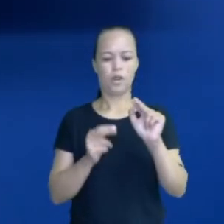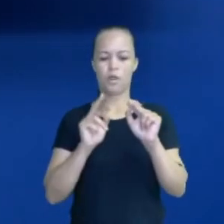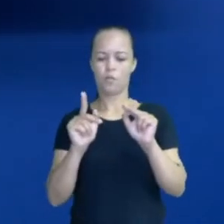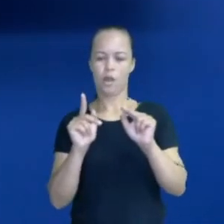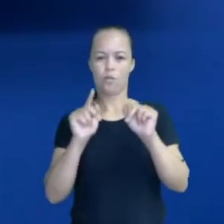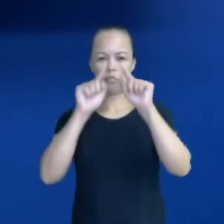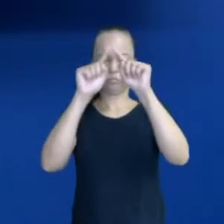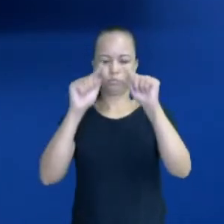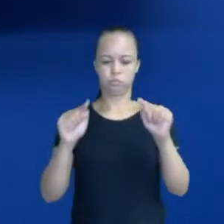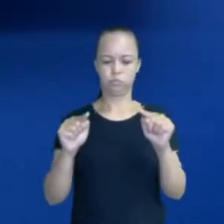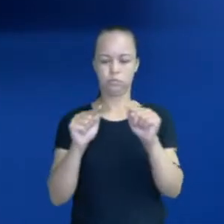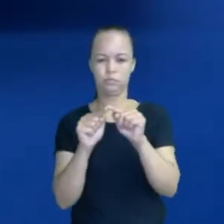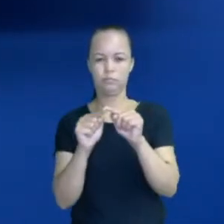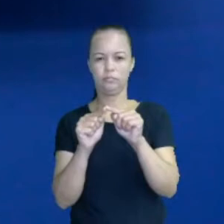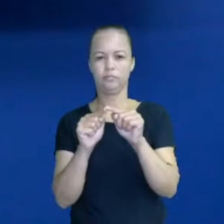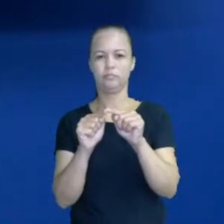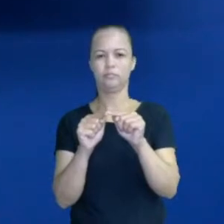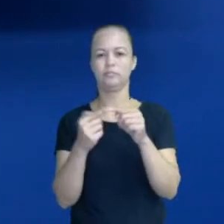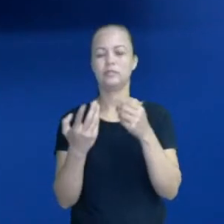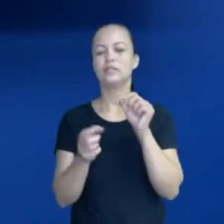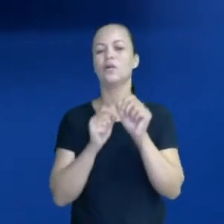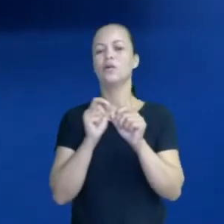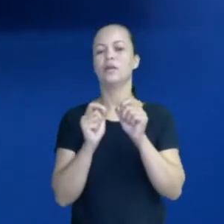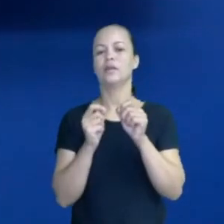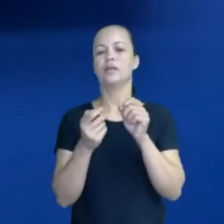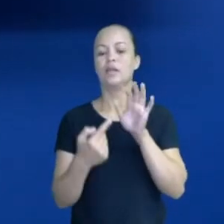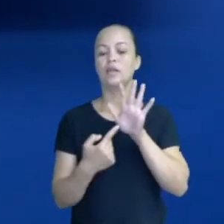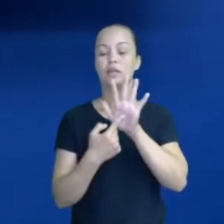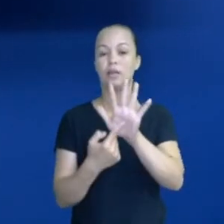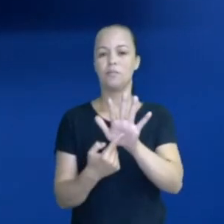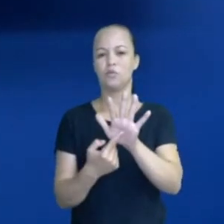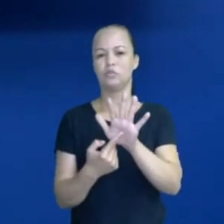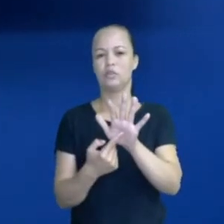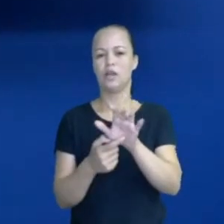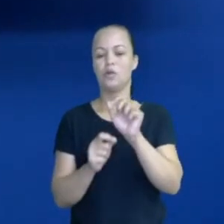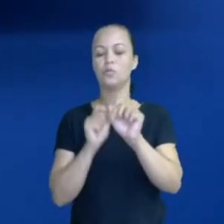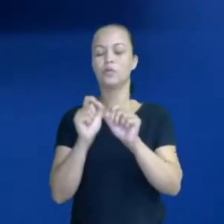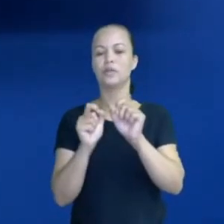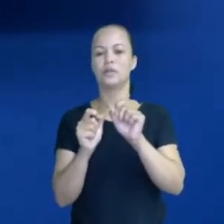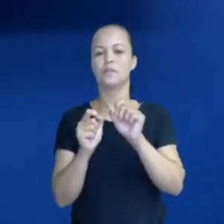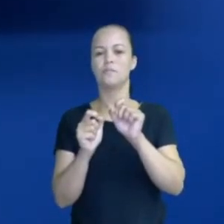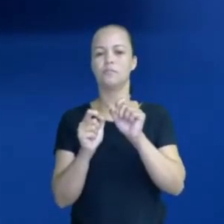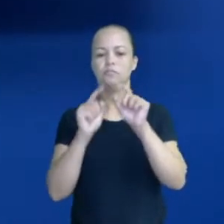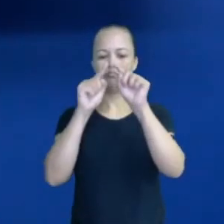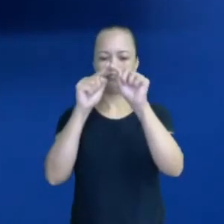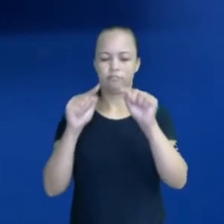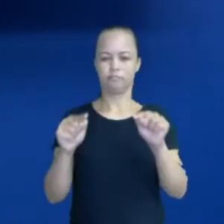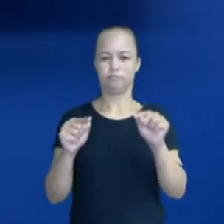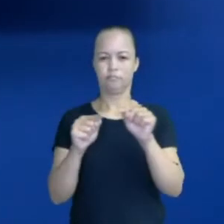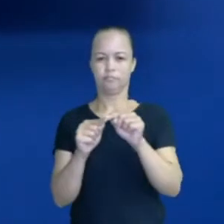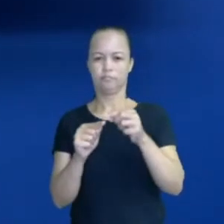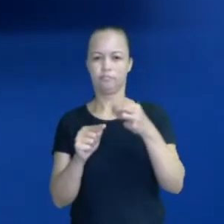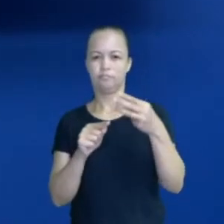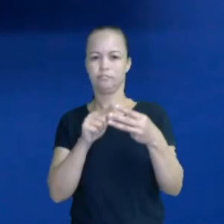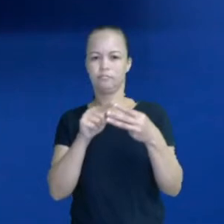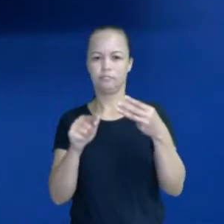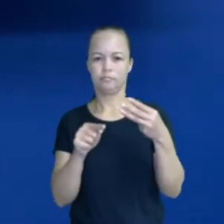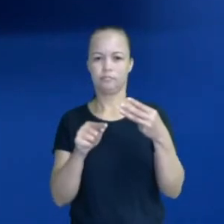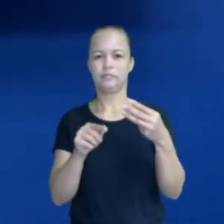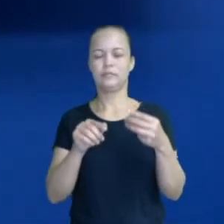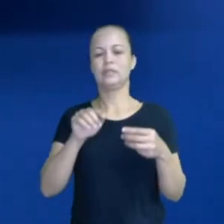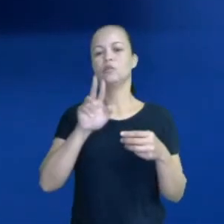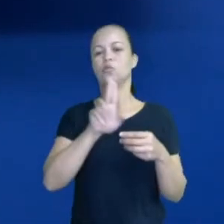nome ao que ele está querendo como identificação para o triângulo, tá? Então, 3 lados iguais,